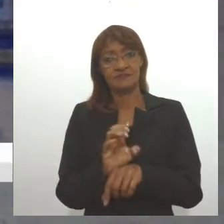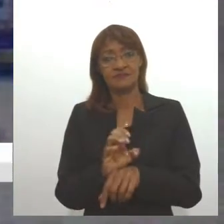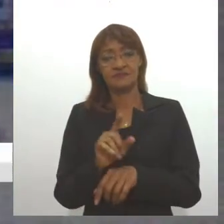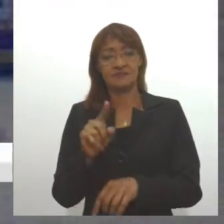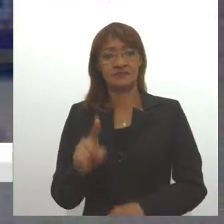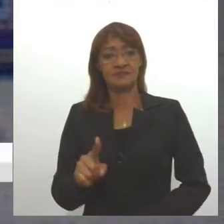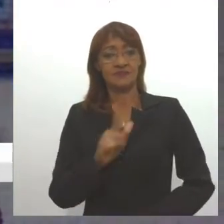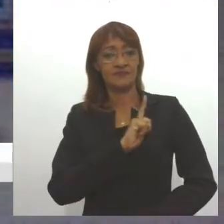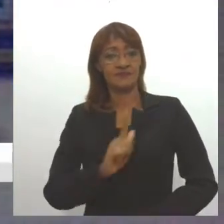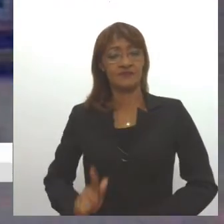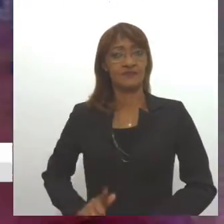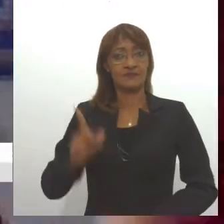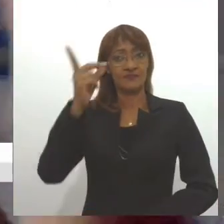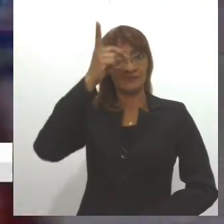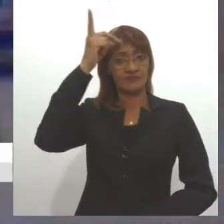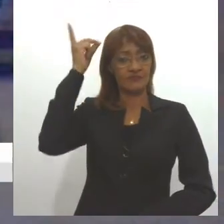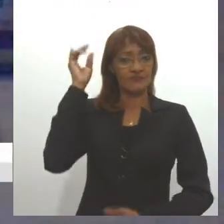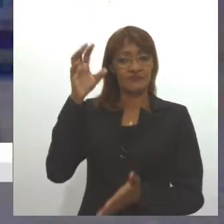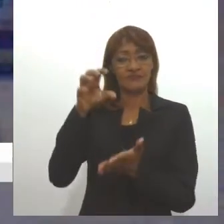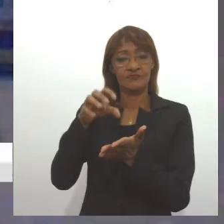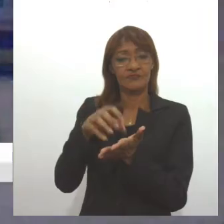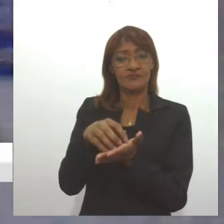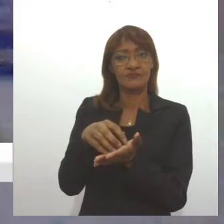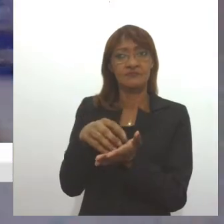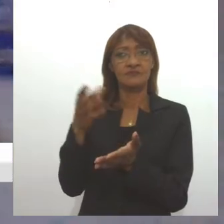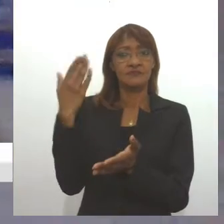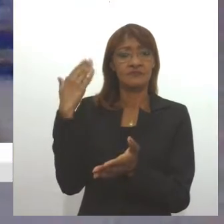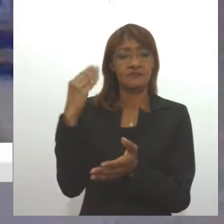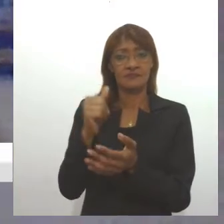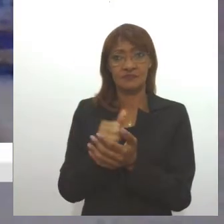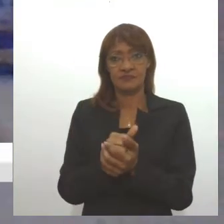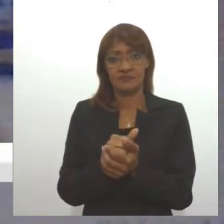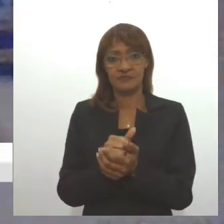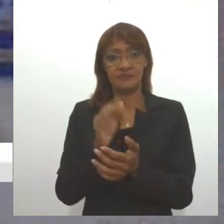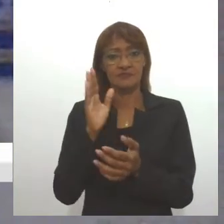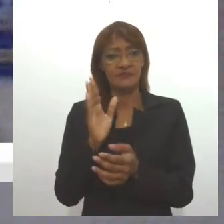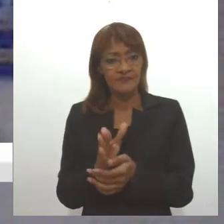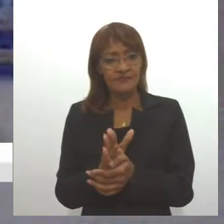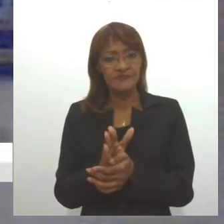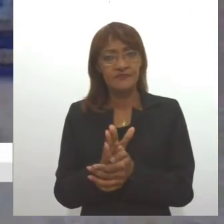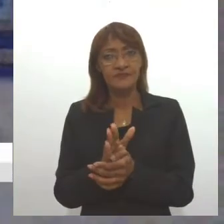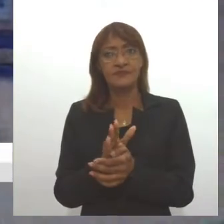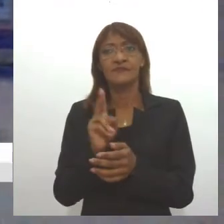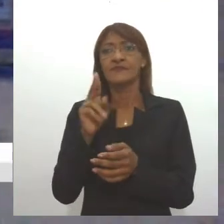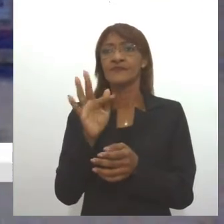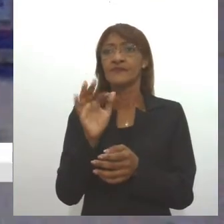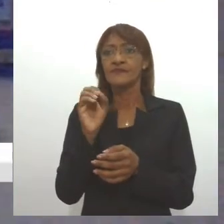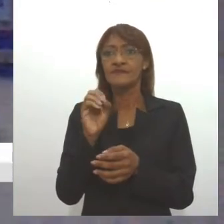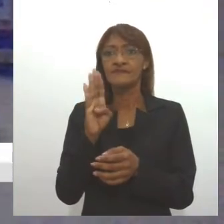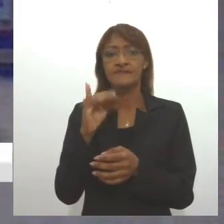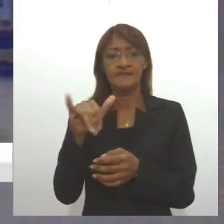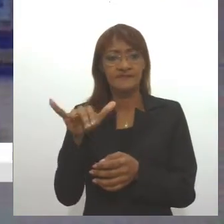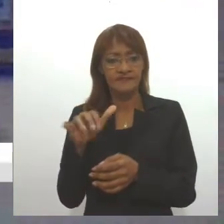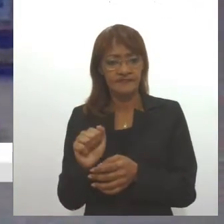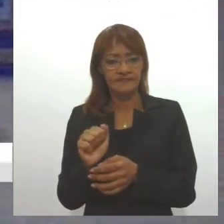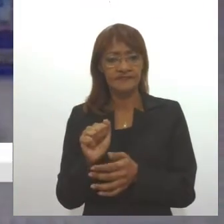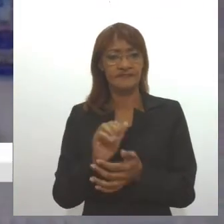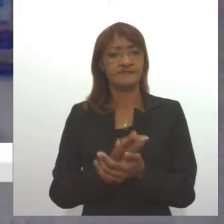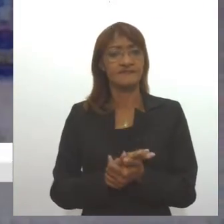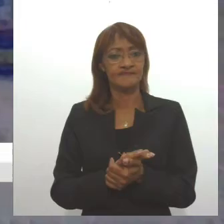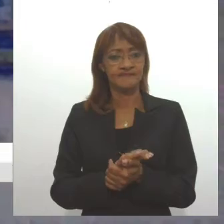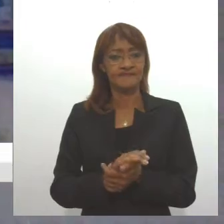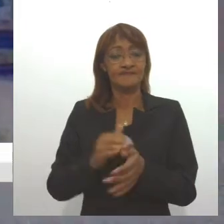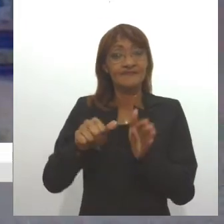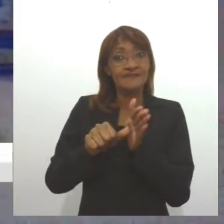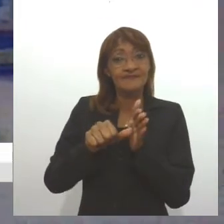que foi o centro de referência e combate na época à homofobia. Já naquele primeiro momento daquele lançamento, a gente falou a primeira vez